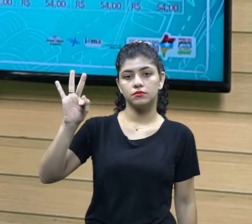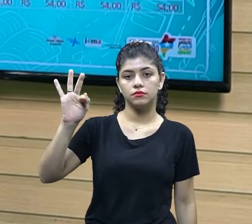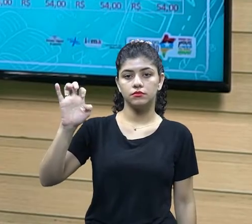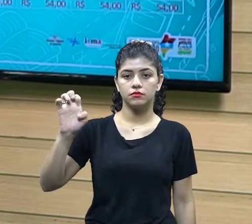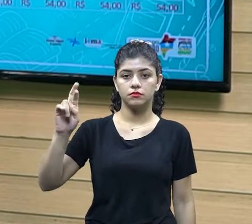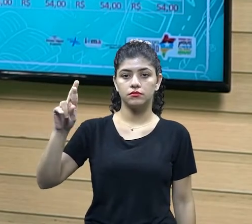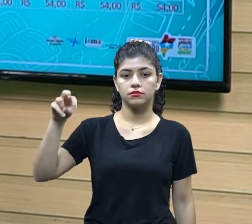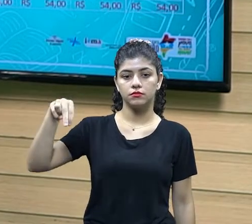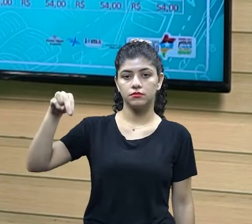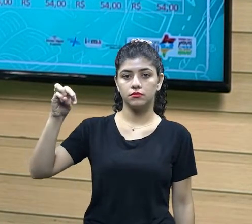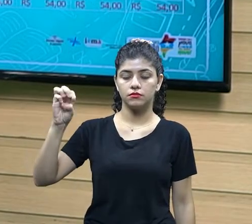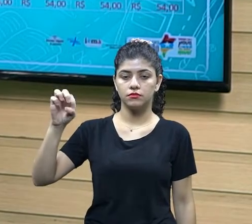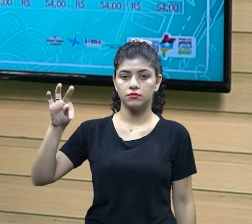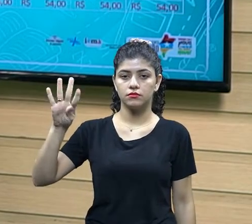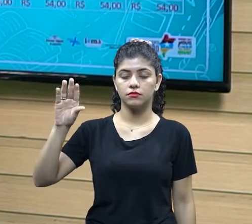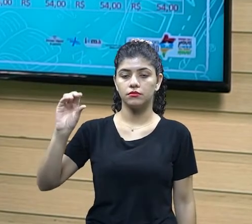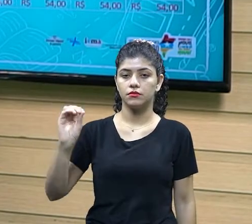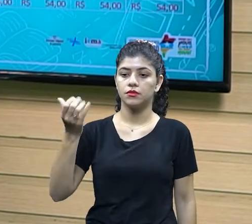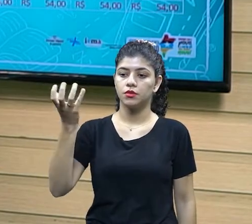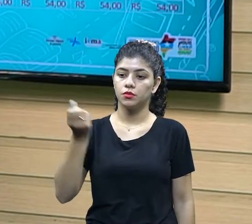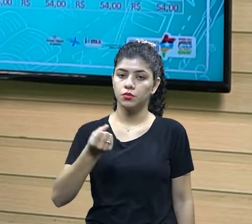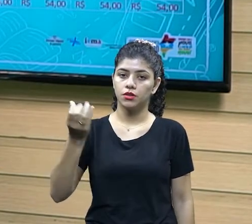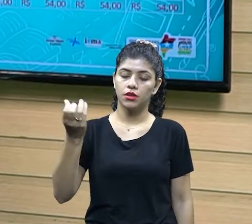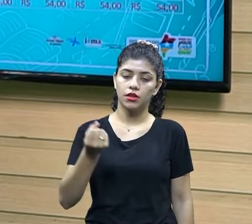margarina, leite,